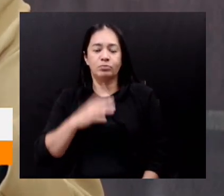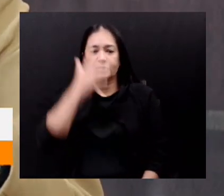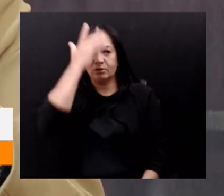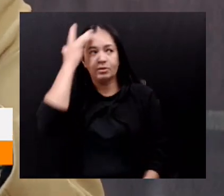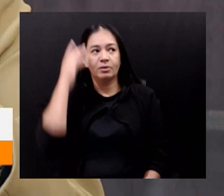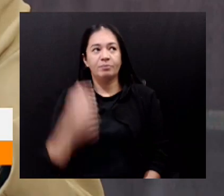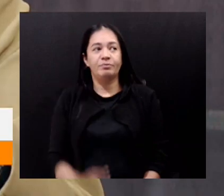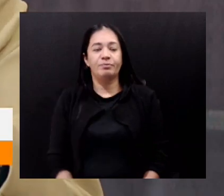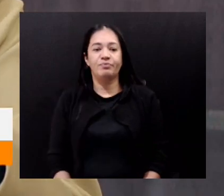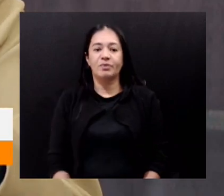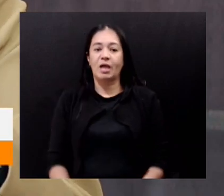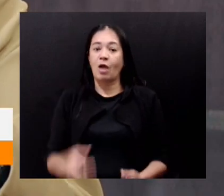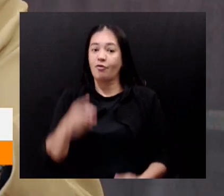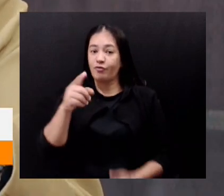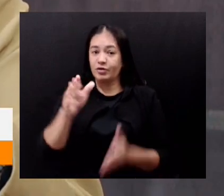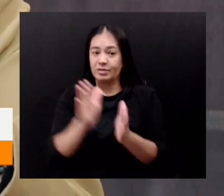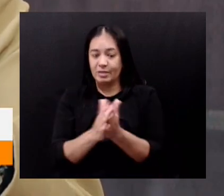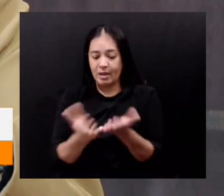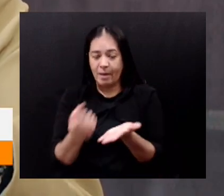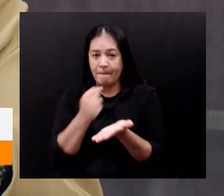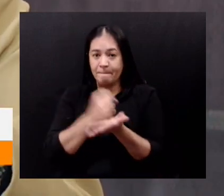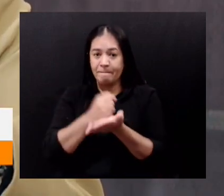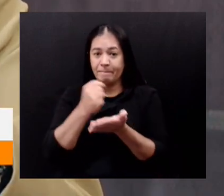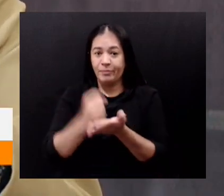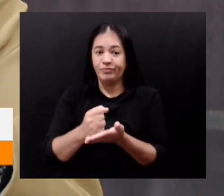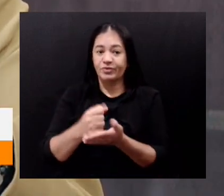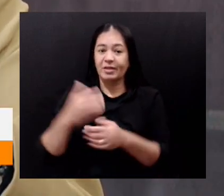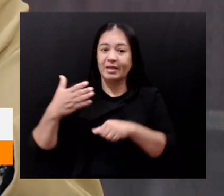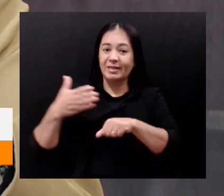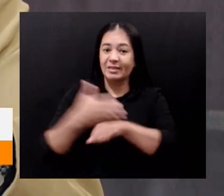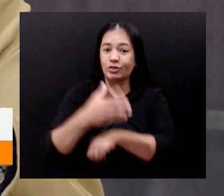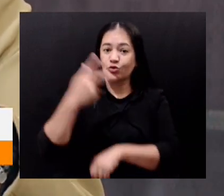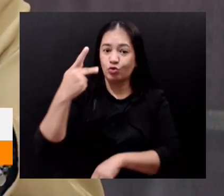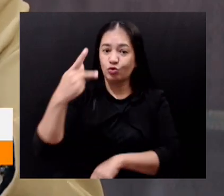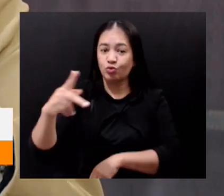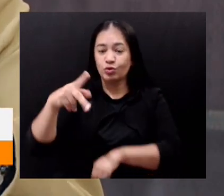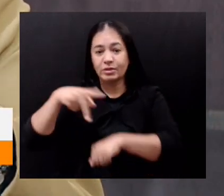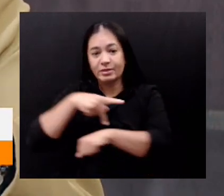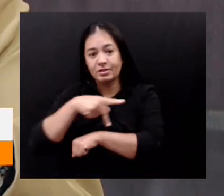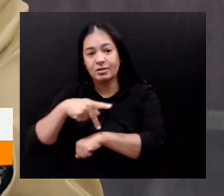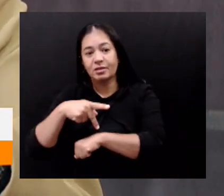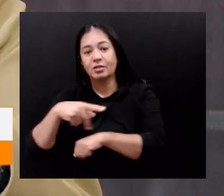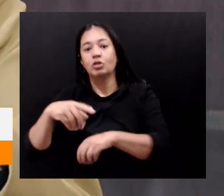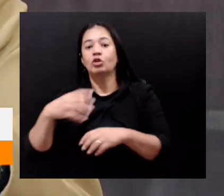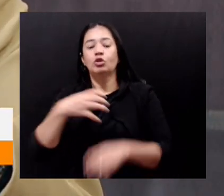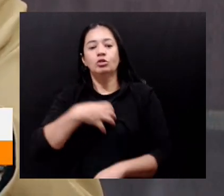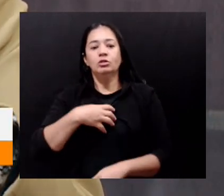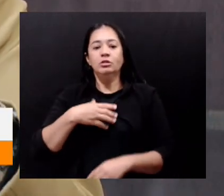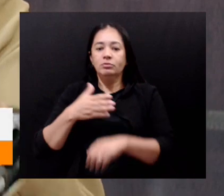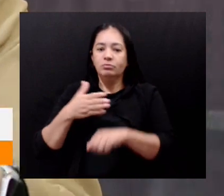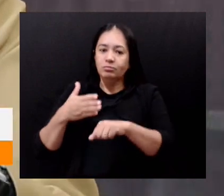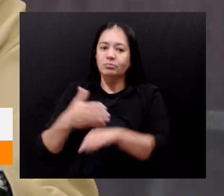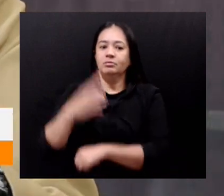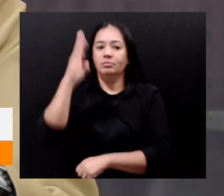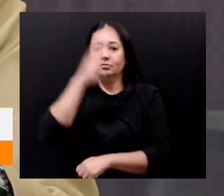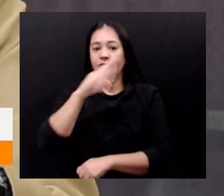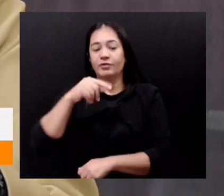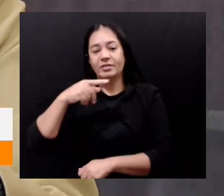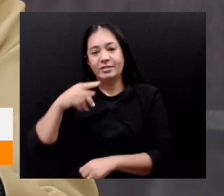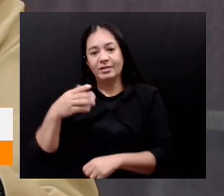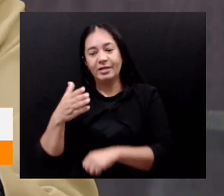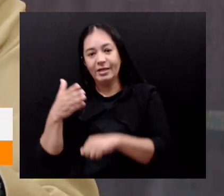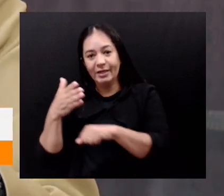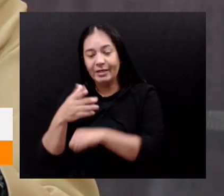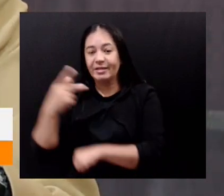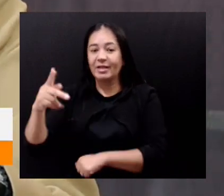você está entrando no seu país. Da mesma forma como entra no Brasil, você está entrando no seu país. Portugal passa a ser o país